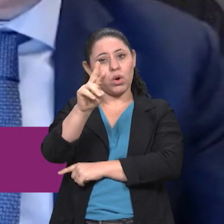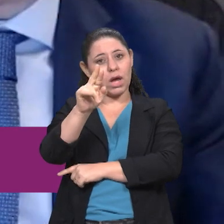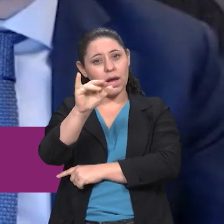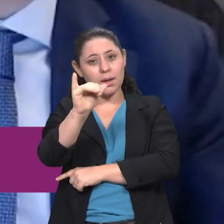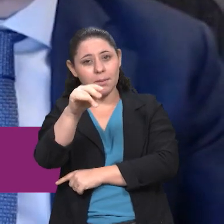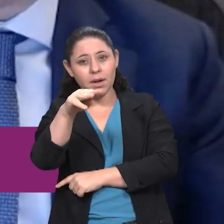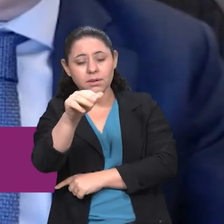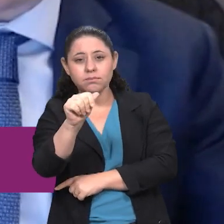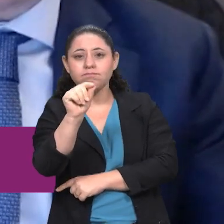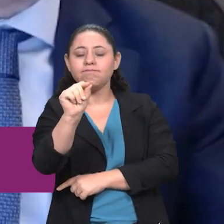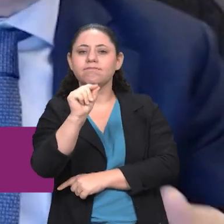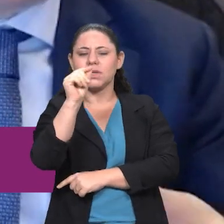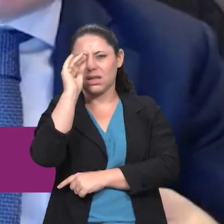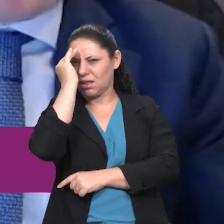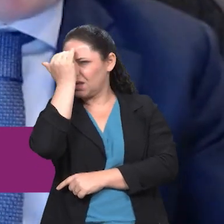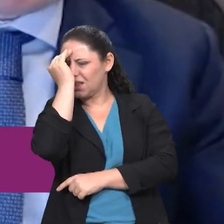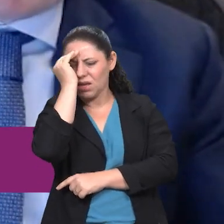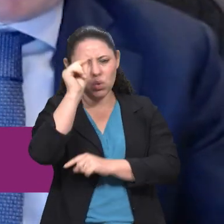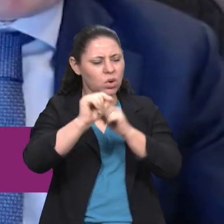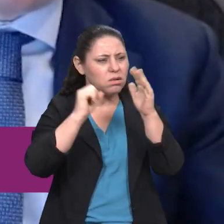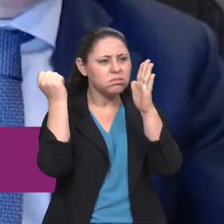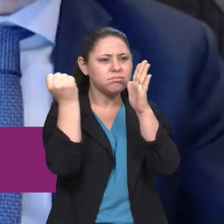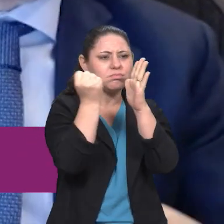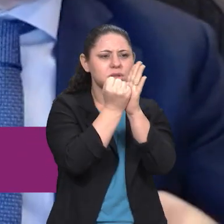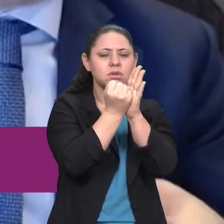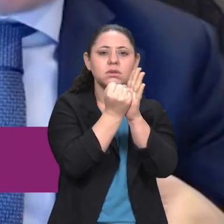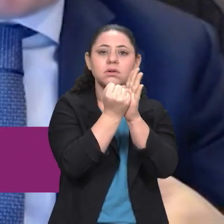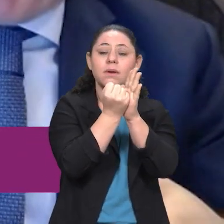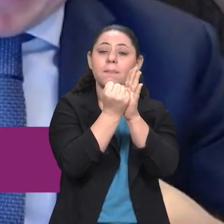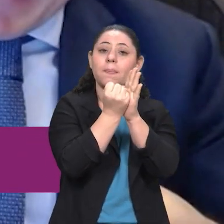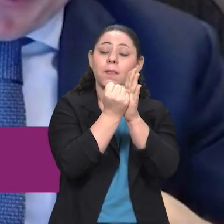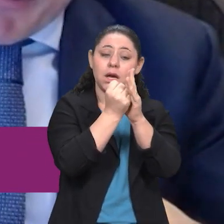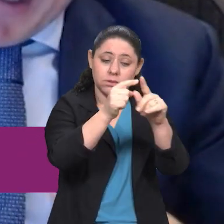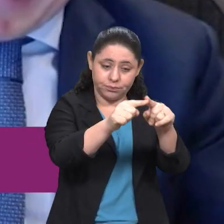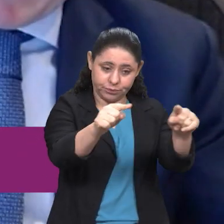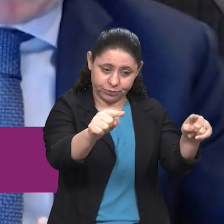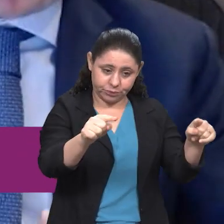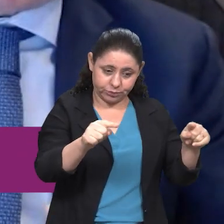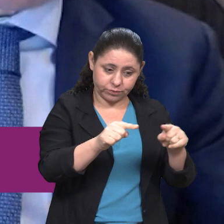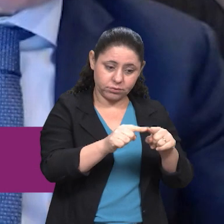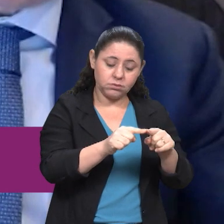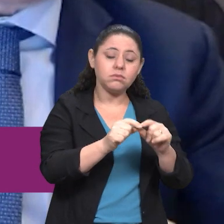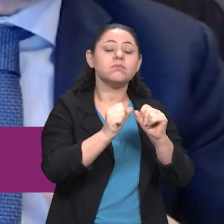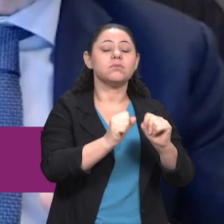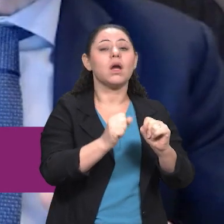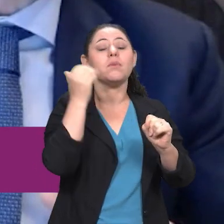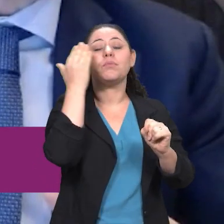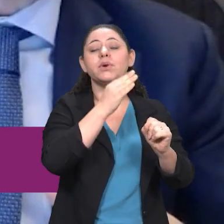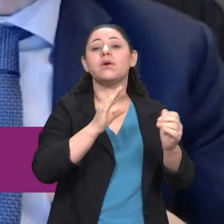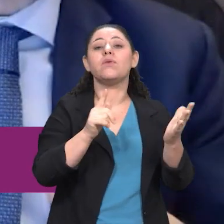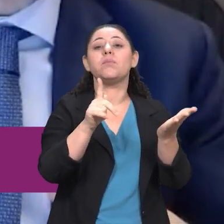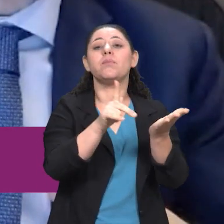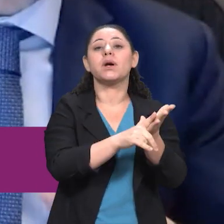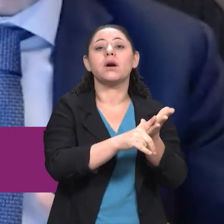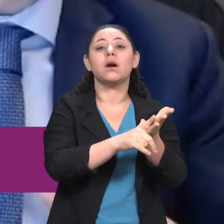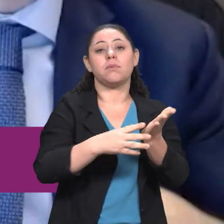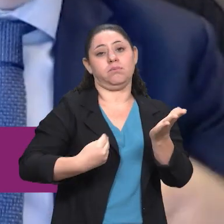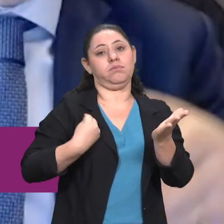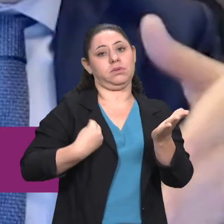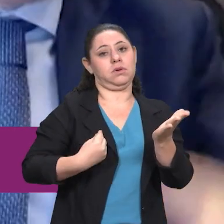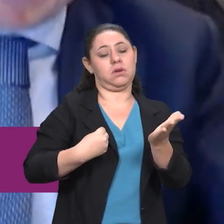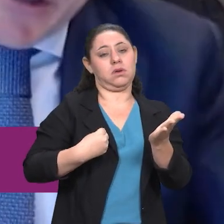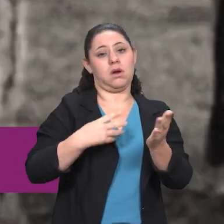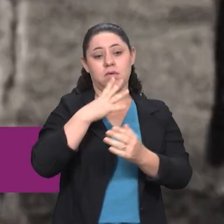que nada mais é do que entender-se que, para que uma área seja demarcada, é necessário que os índios